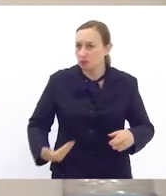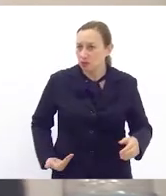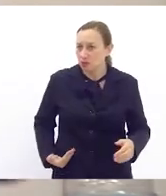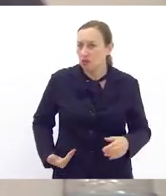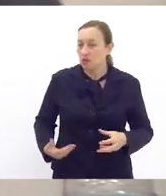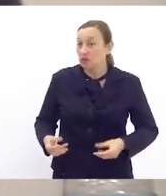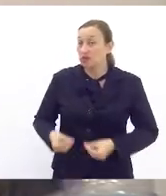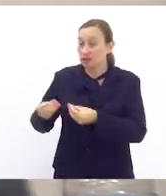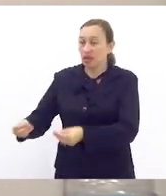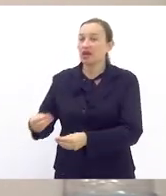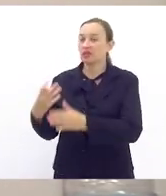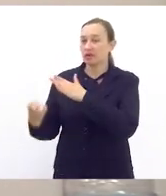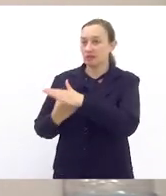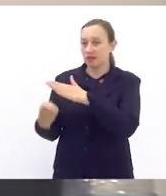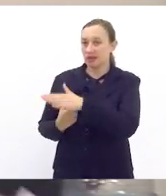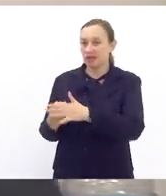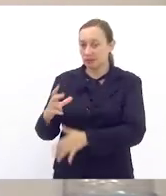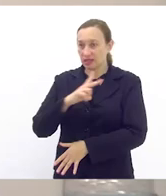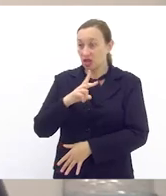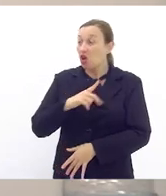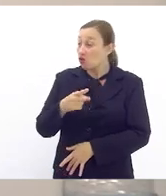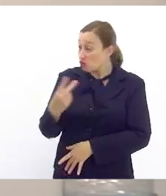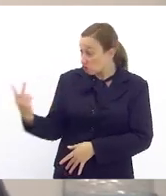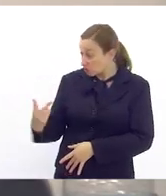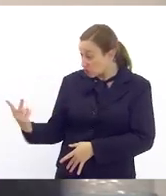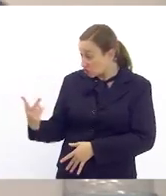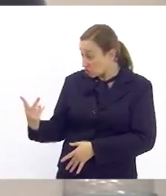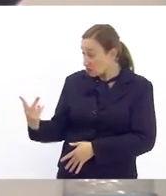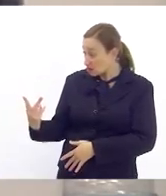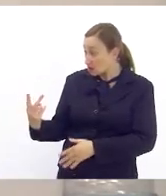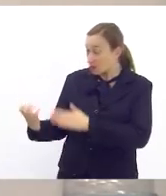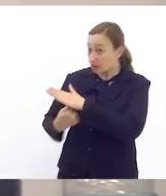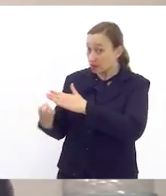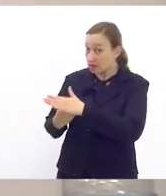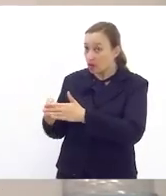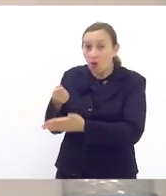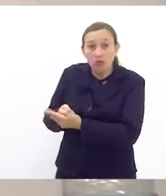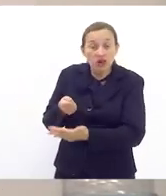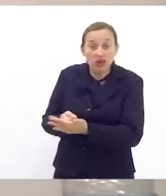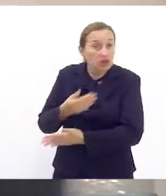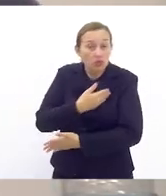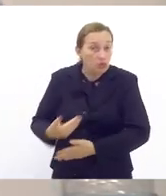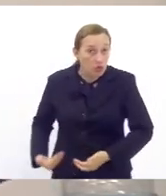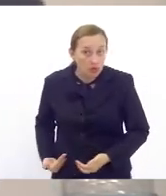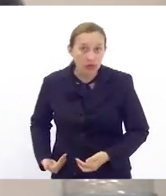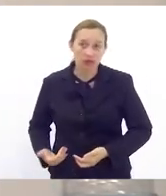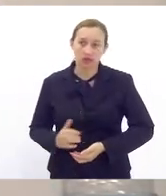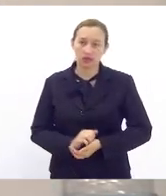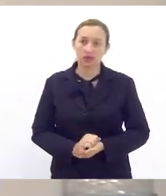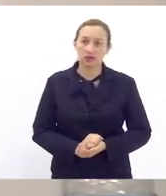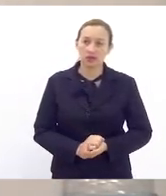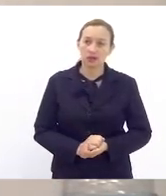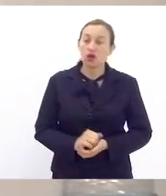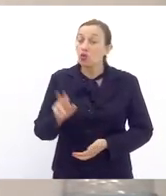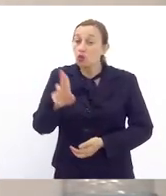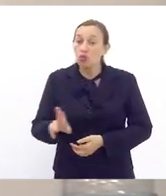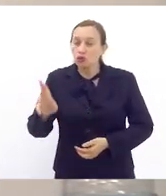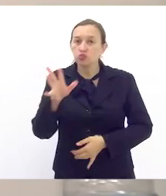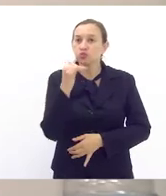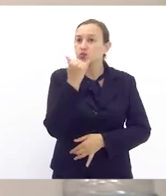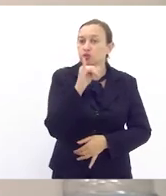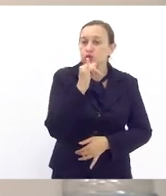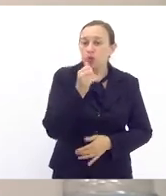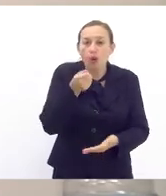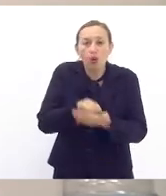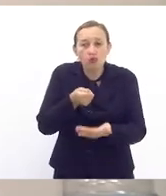privada vocês possuem as empresas possuem uma obrigação pública o insumo da energia elétrica é